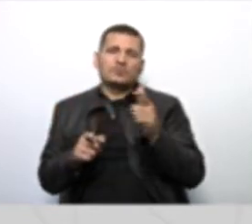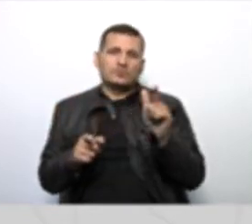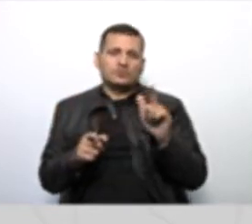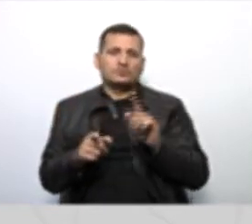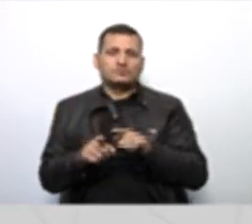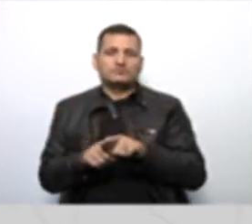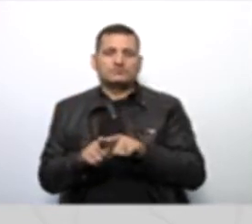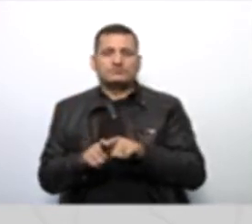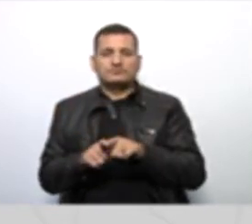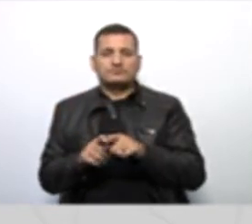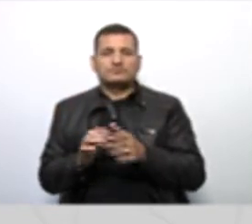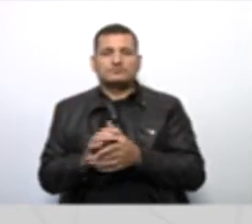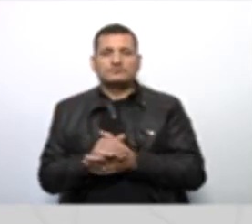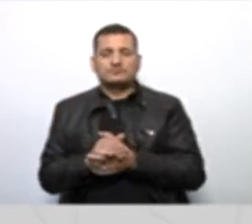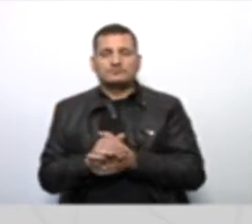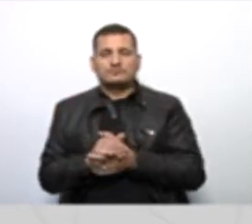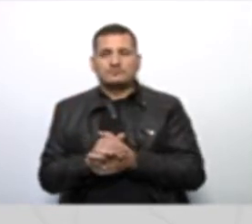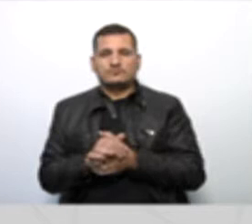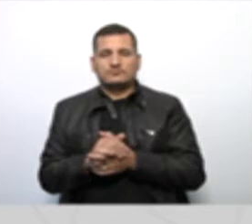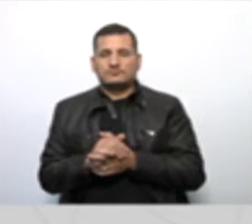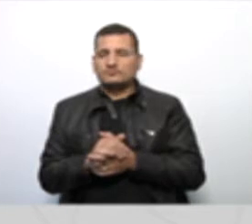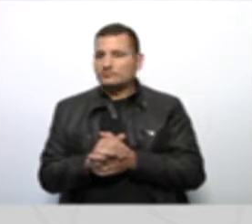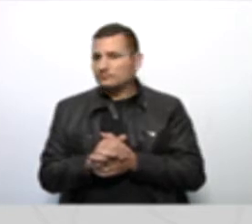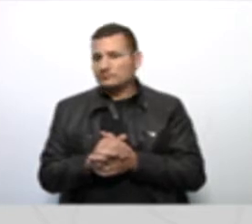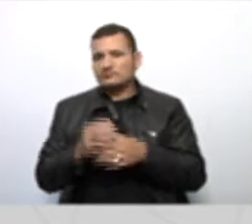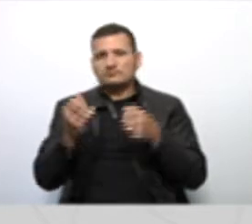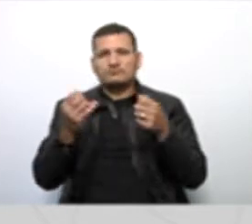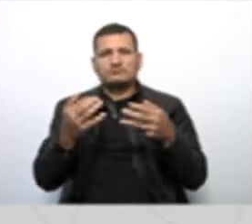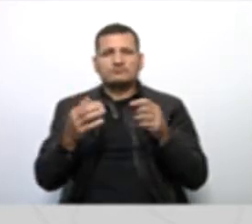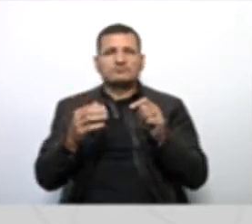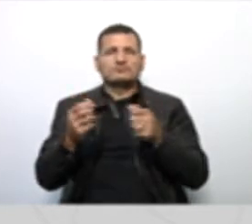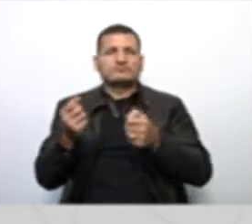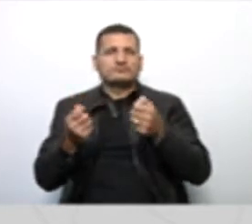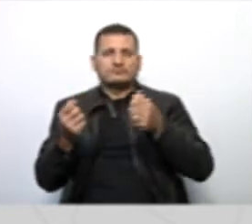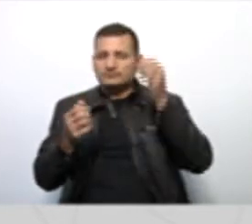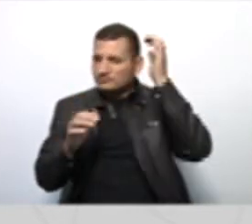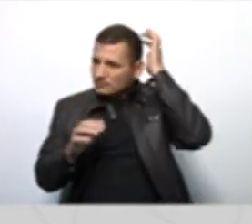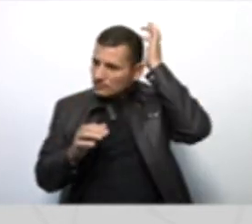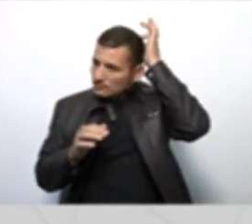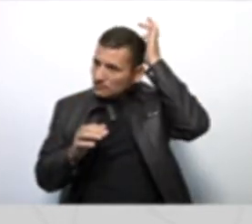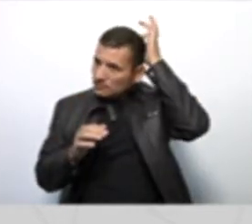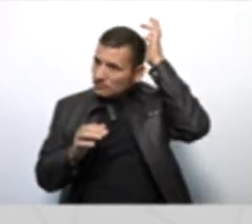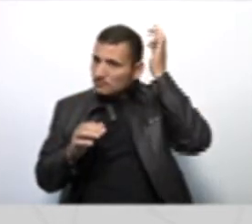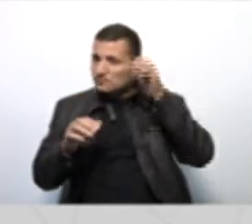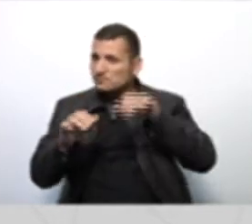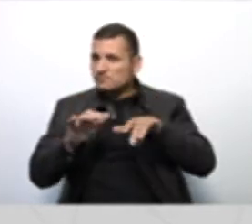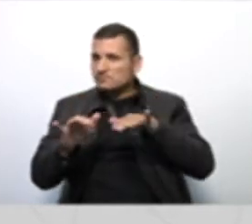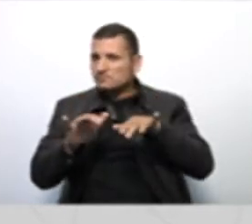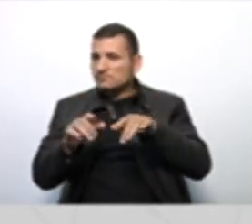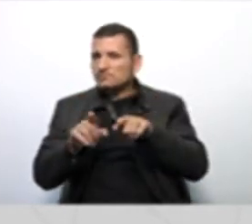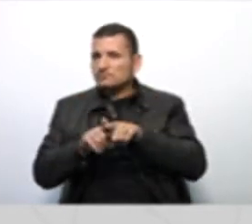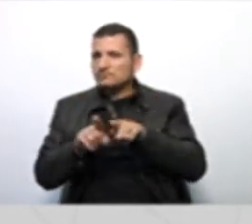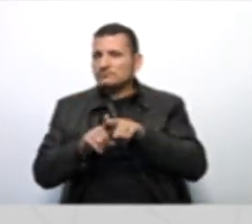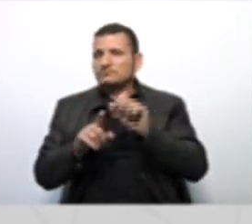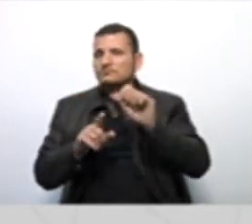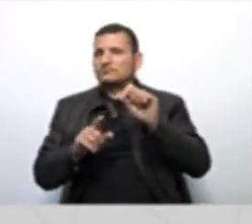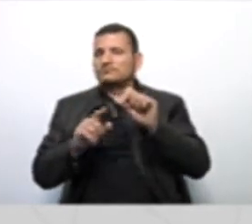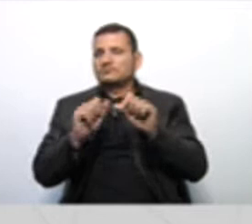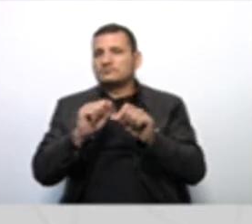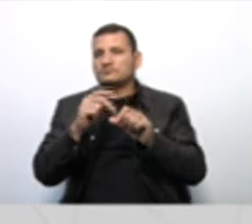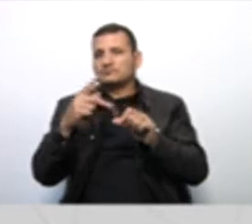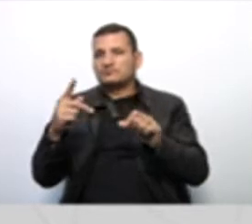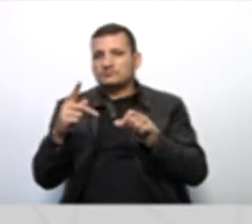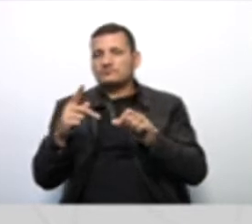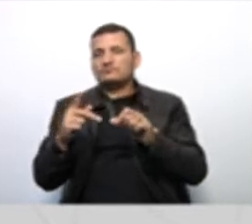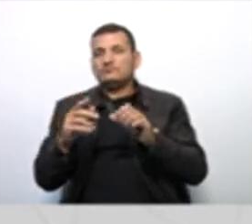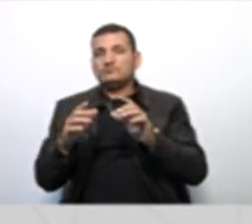né, professor? Você viu, passou lá, eles falaram muito sobre carros, os programadores para desenvolver aplicativos